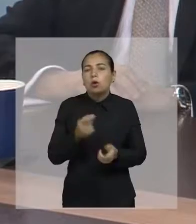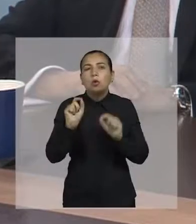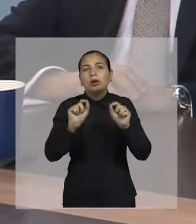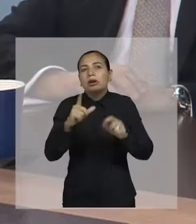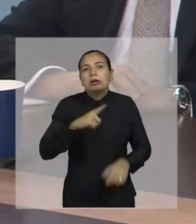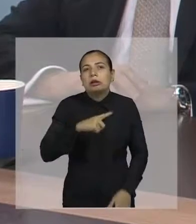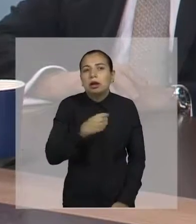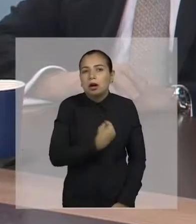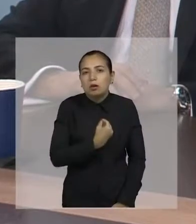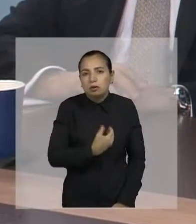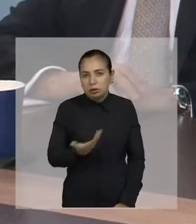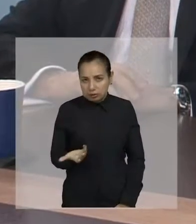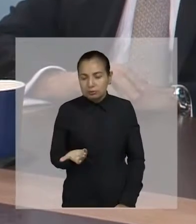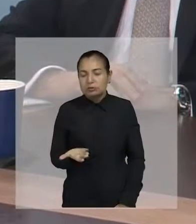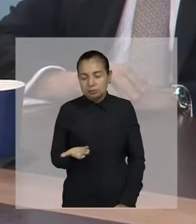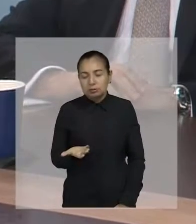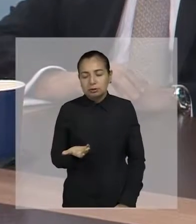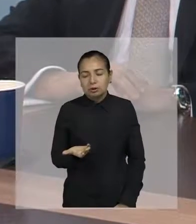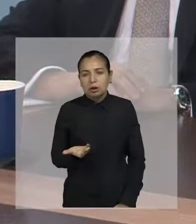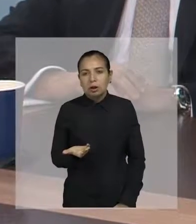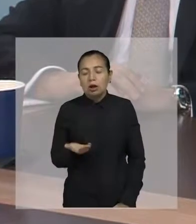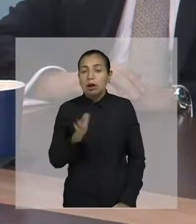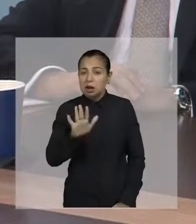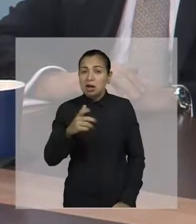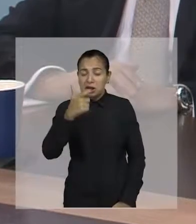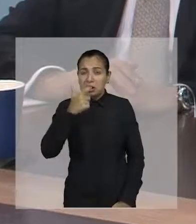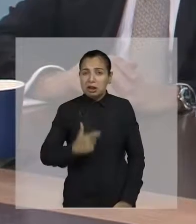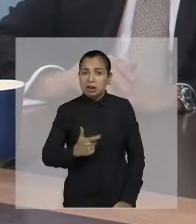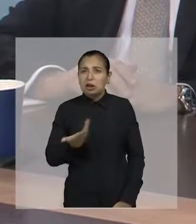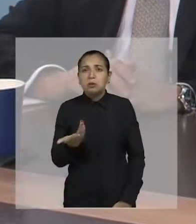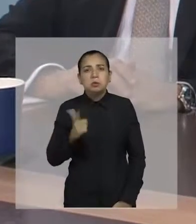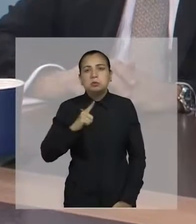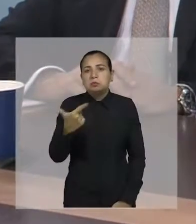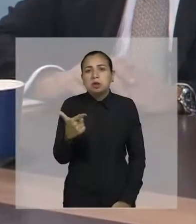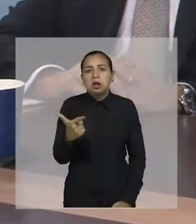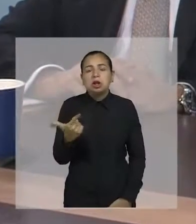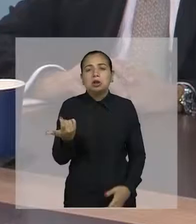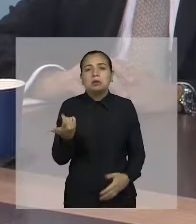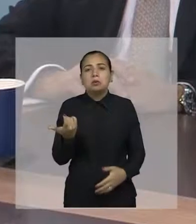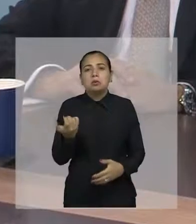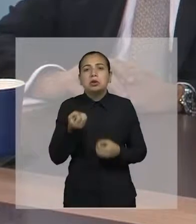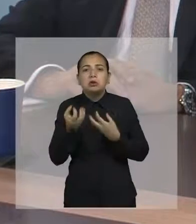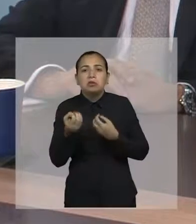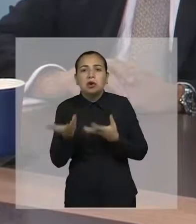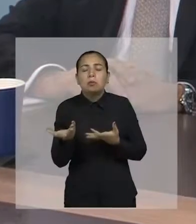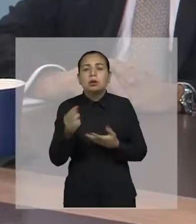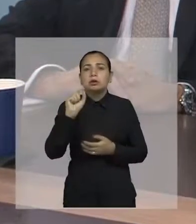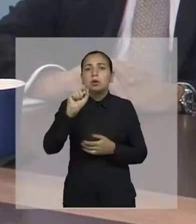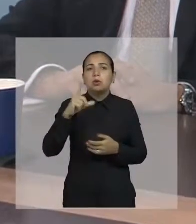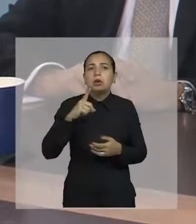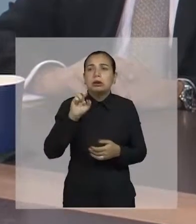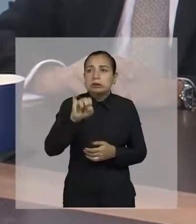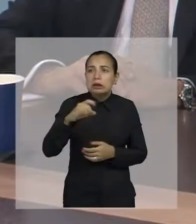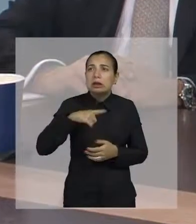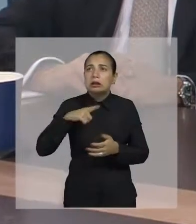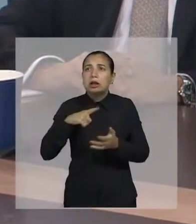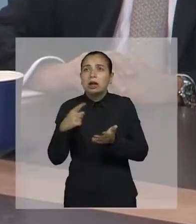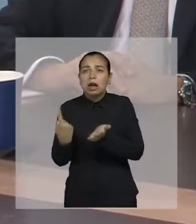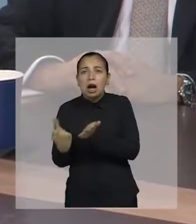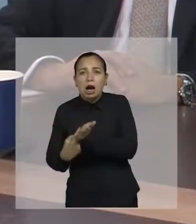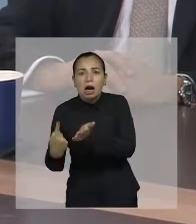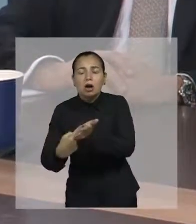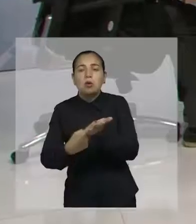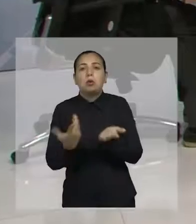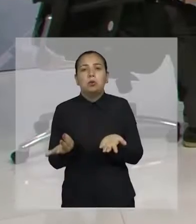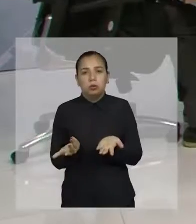modo. A gente não tem, eu pelo menos não tenho informação de possíveis acordos de bastidores,